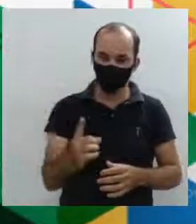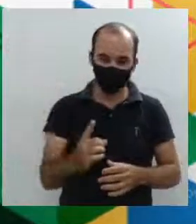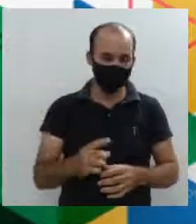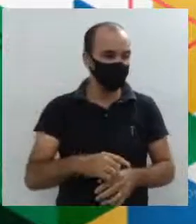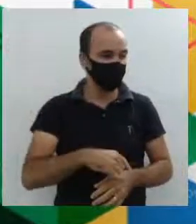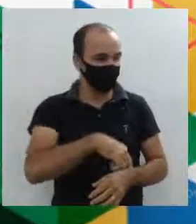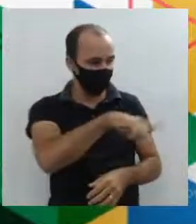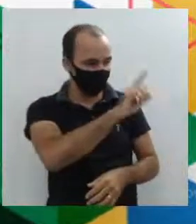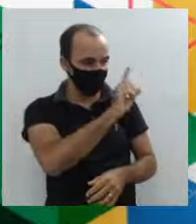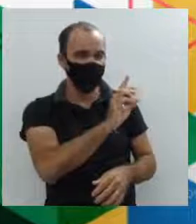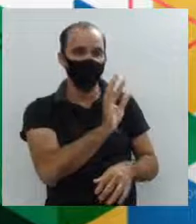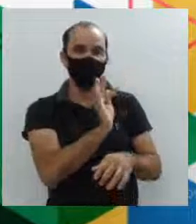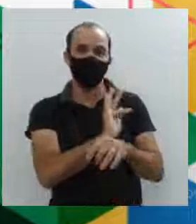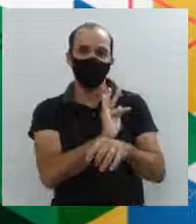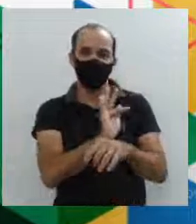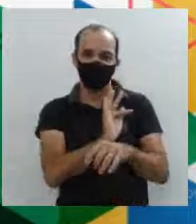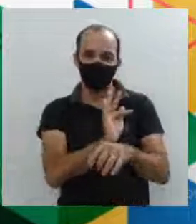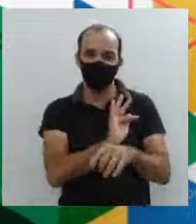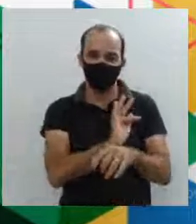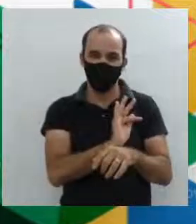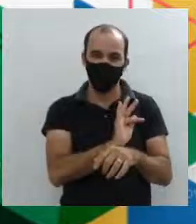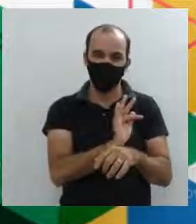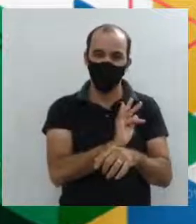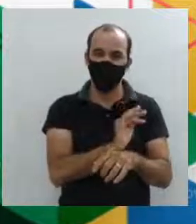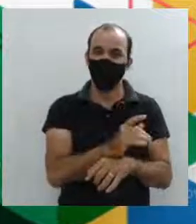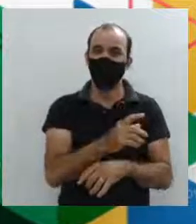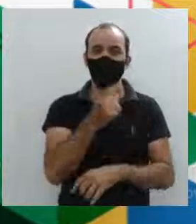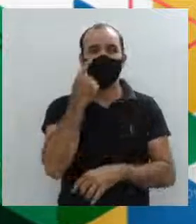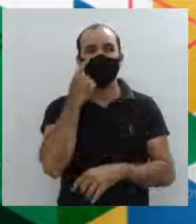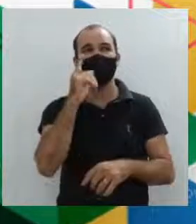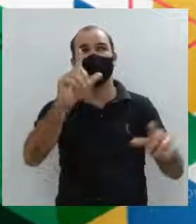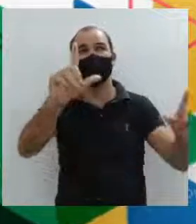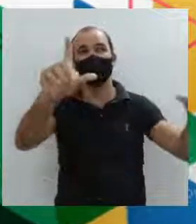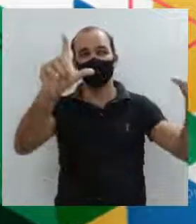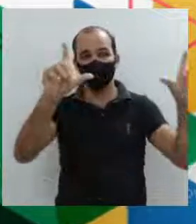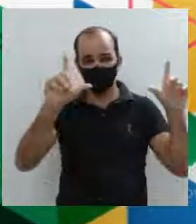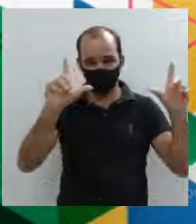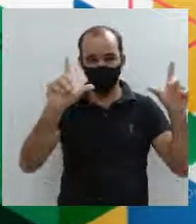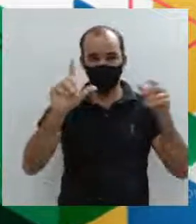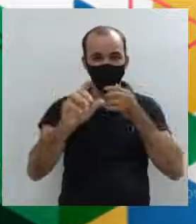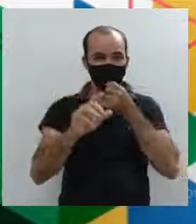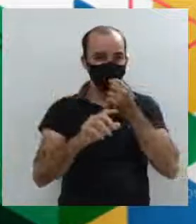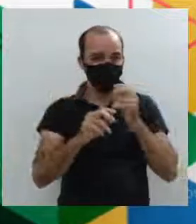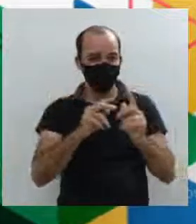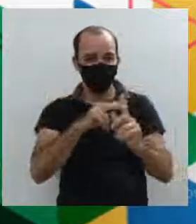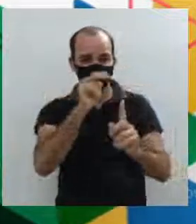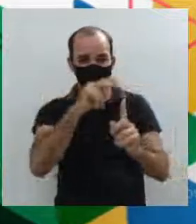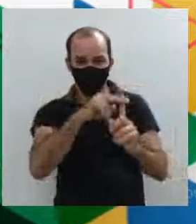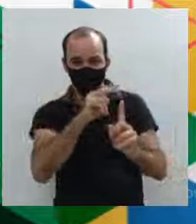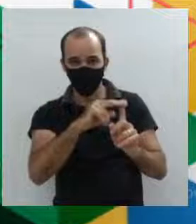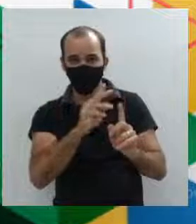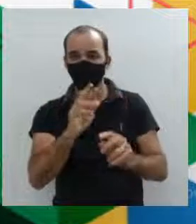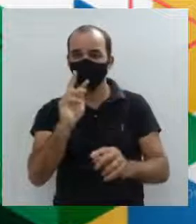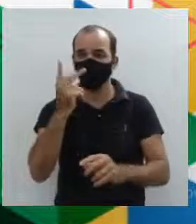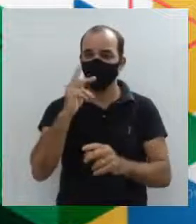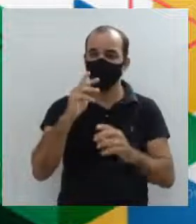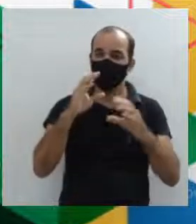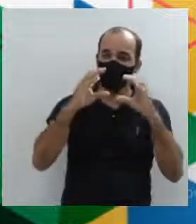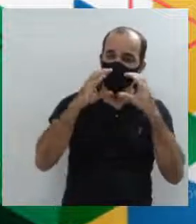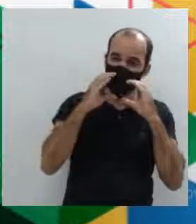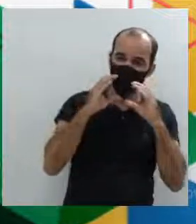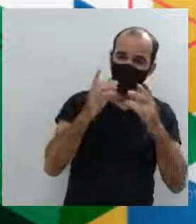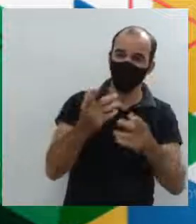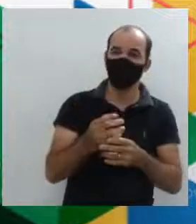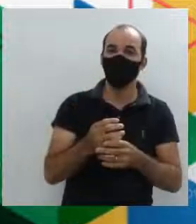ali passa ali, vê ali uma propaganda de um refrigerante, de um hambúrguer, e você diz assim, eu preciso tomar